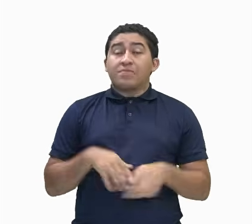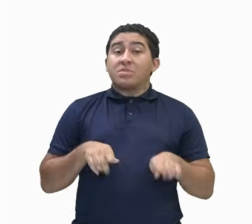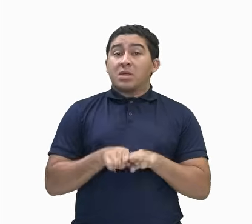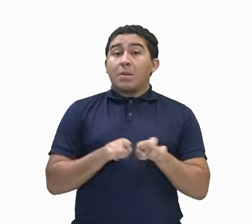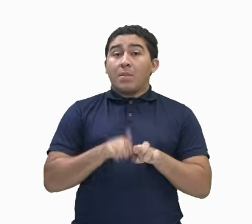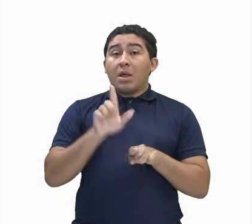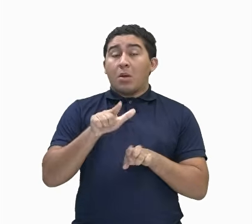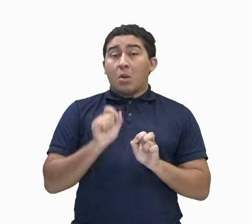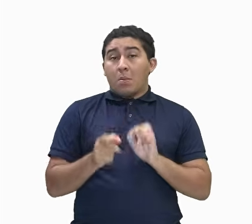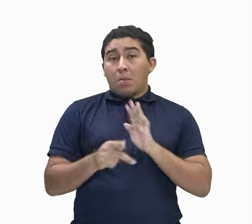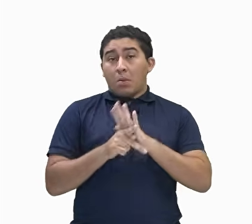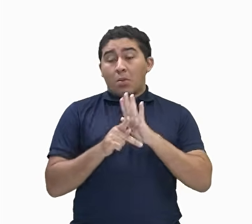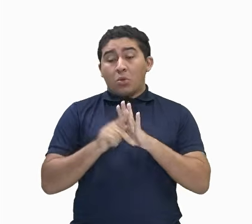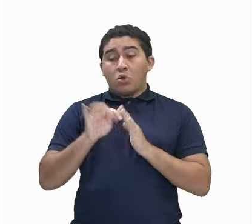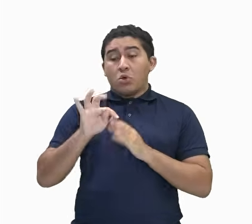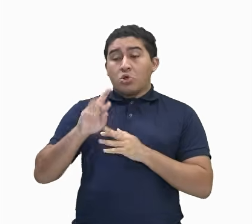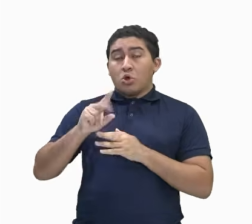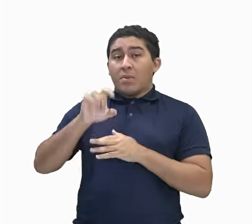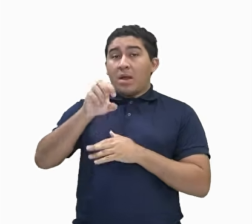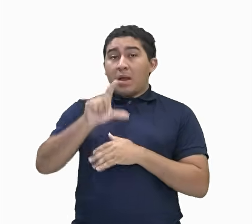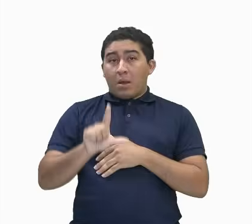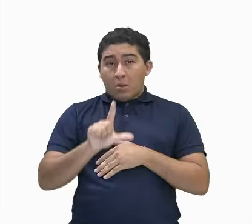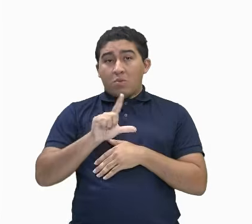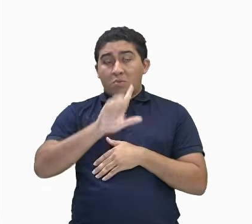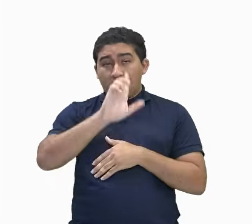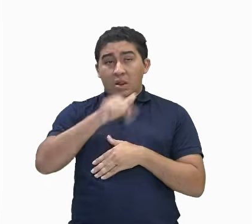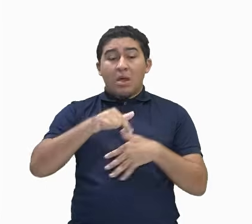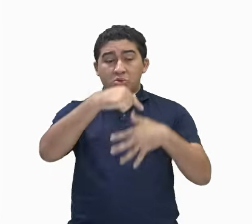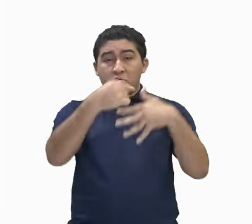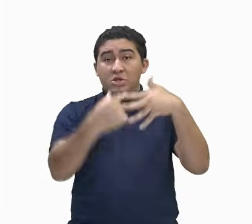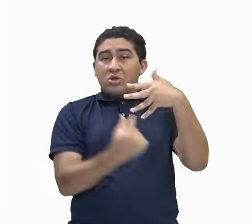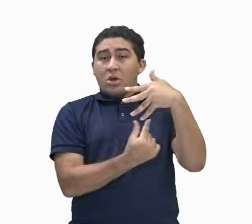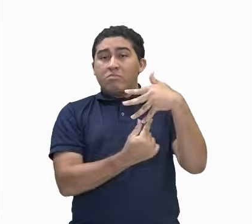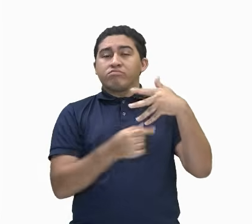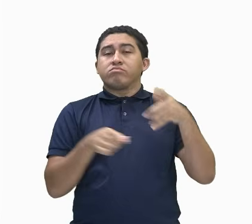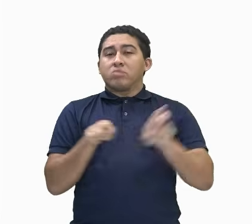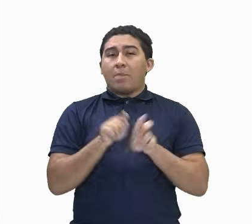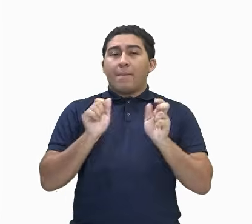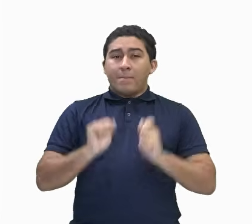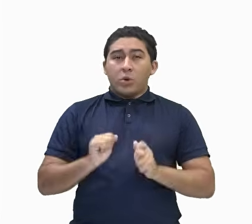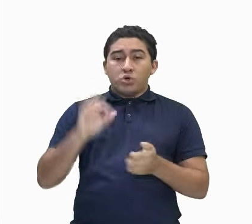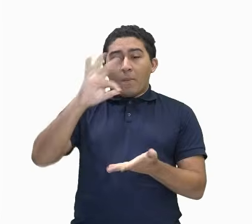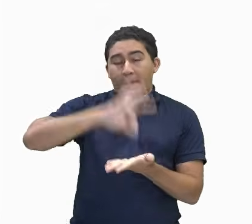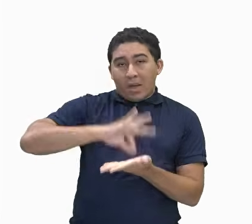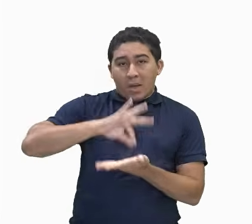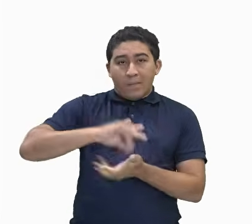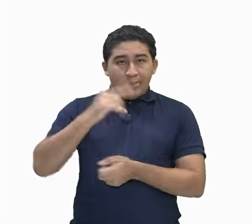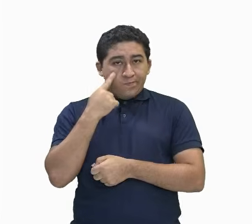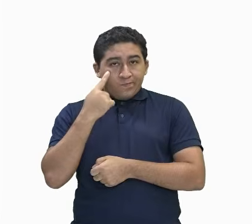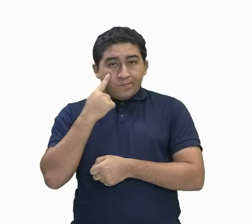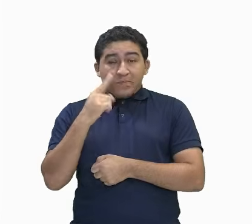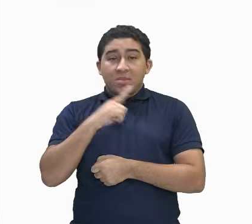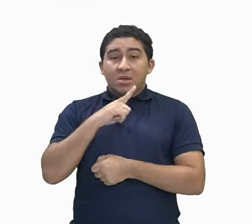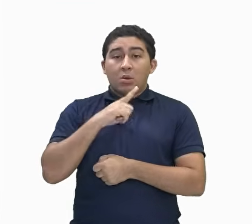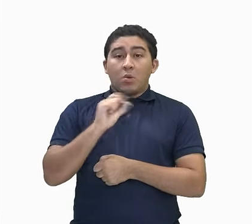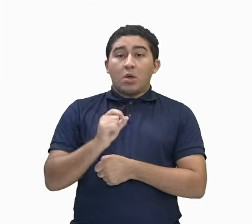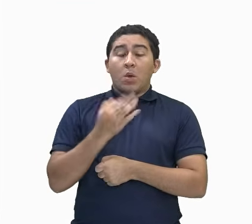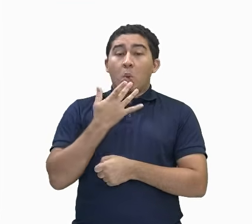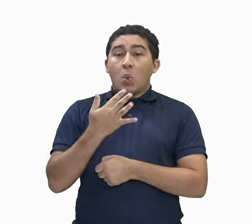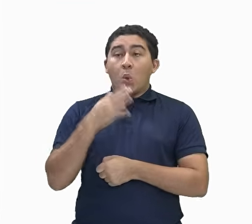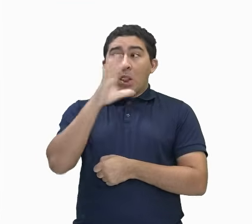como tropical litorâneo. E aí vocês podem observar no mapa essa área que vai pegar um laranja